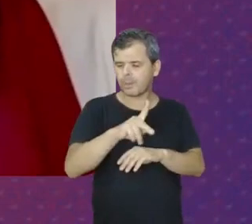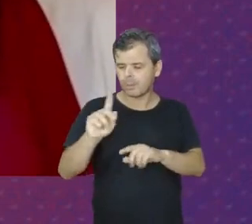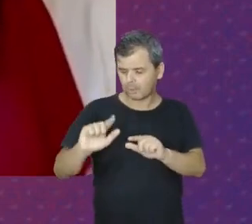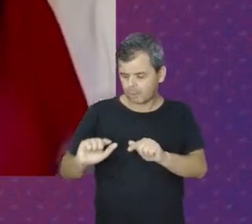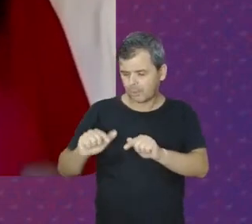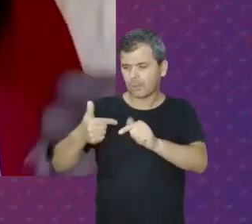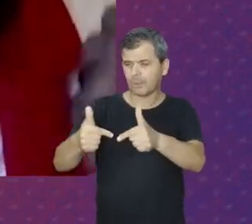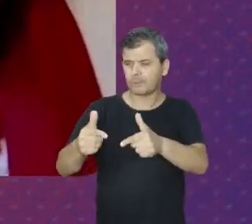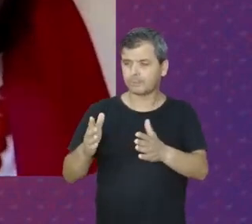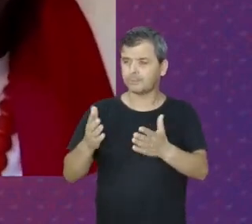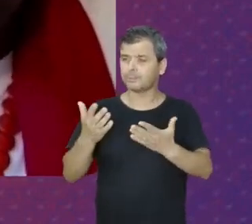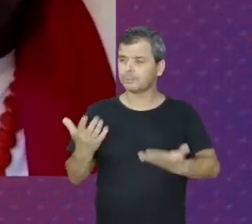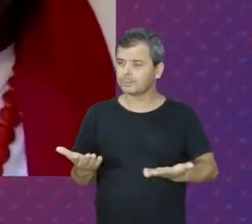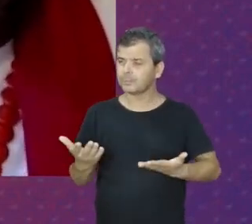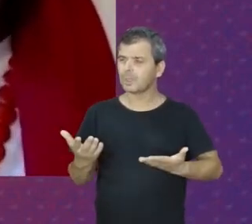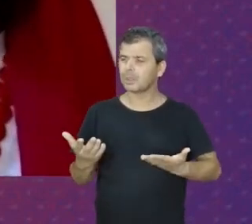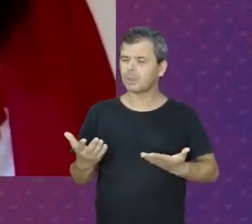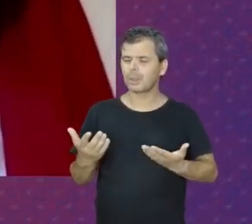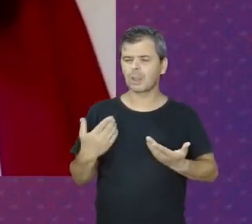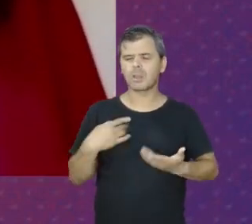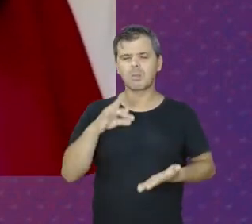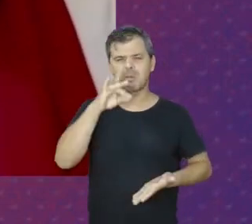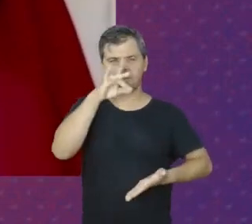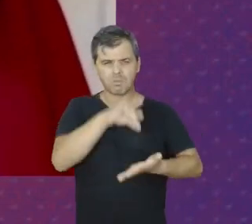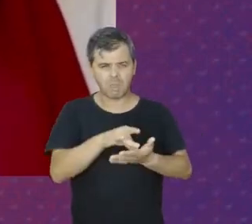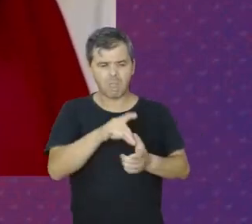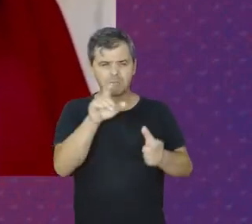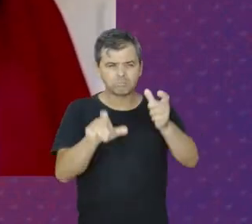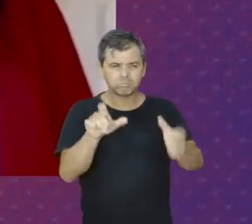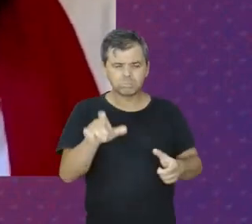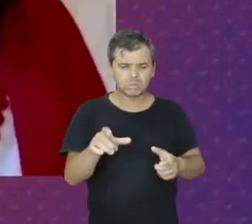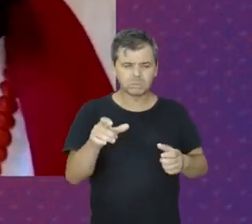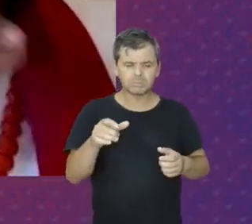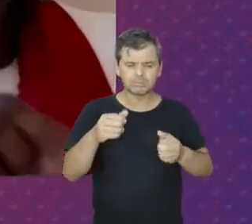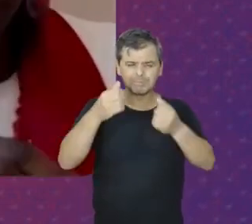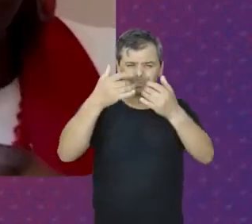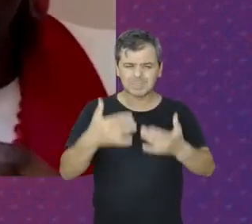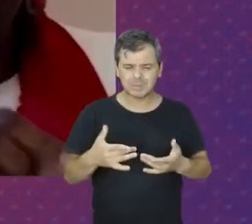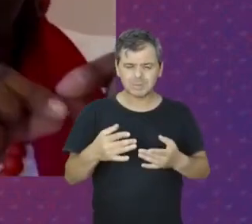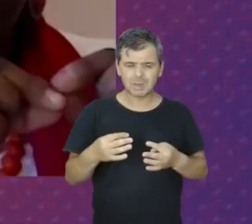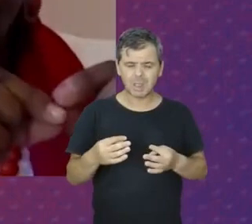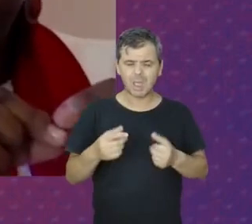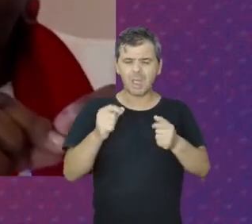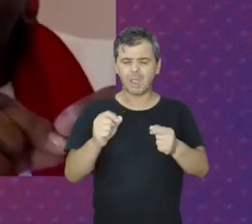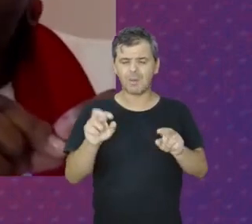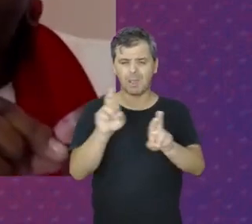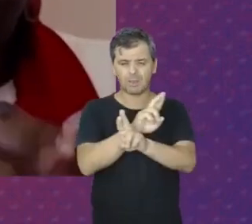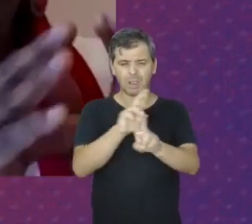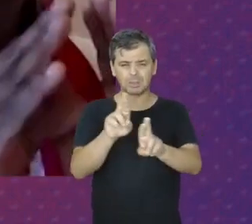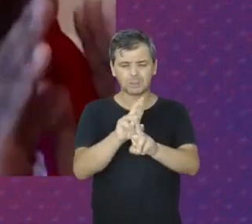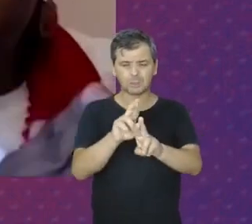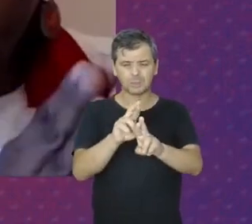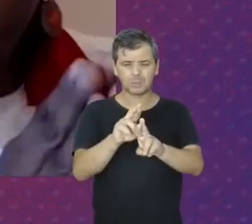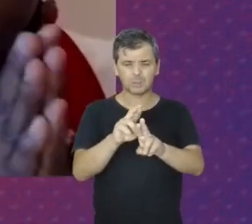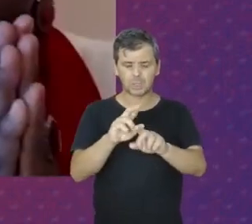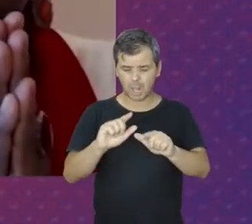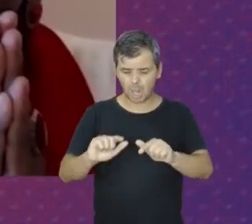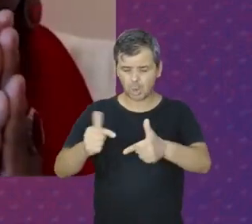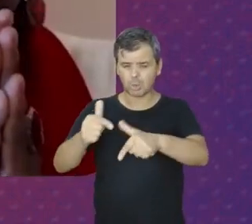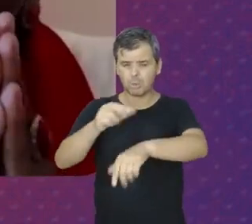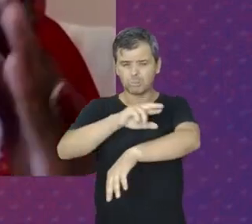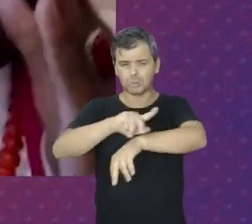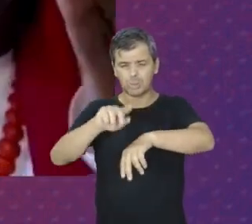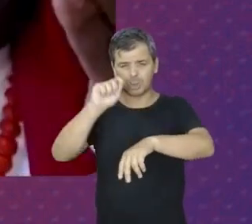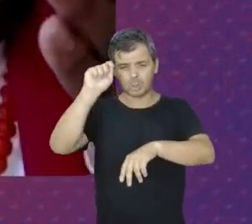luta. Então, o que eu estou querendo reafirmar para vocês aqui é que as questões relacionadas ao combate ao